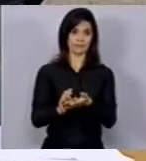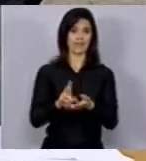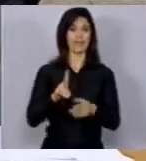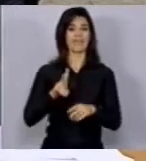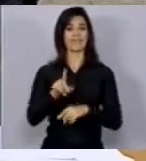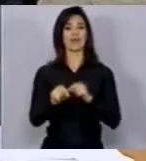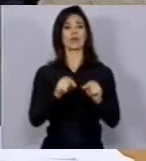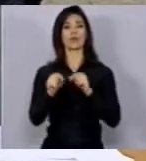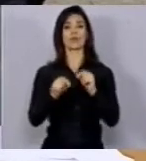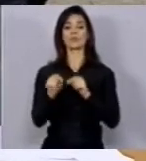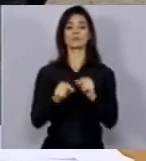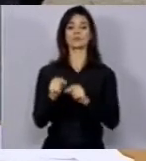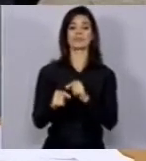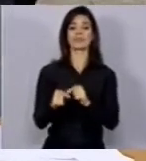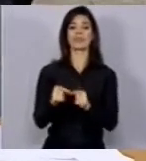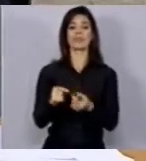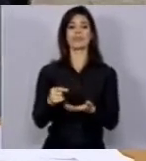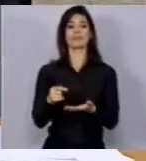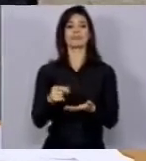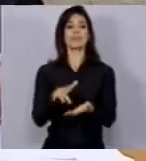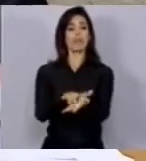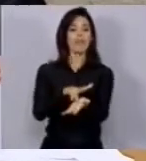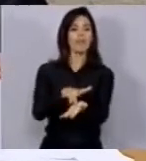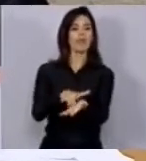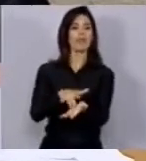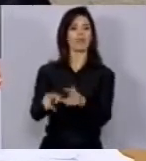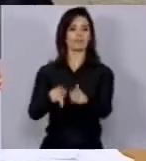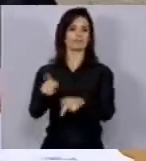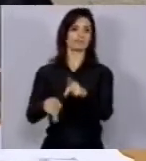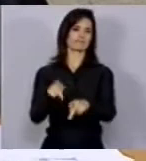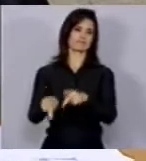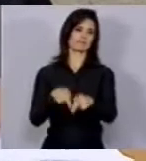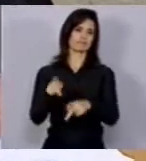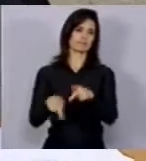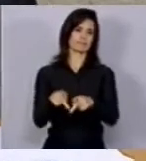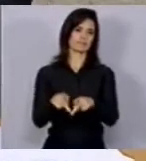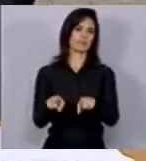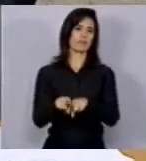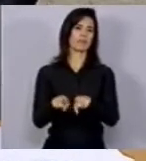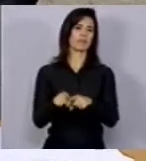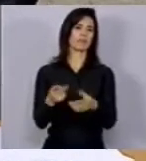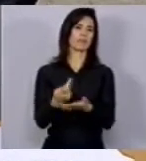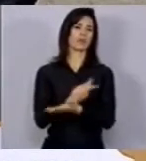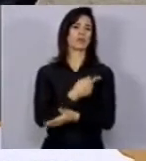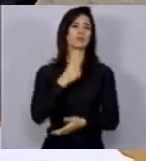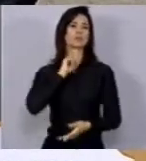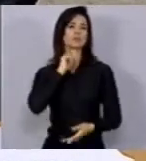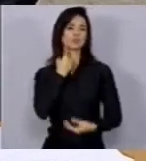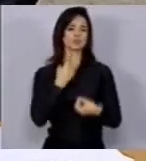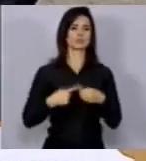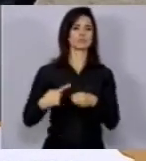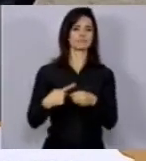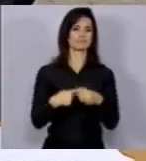iludi-lo, e, de quebra, ainda, poluíam as nossas cidades. Não tenho dúvida do papel central